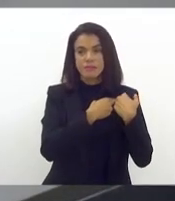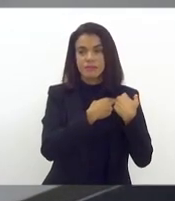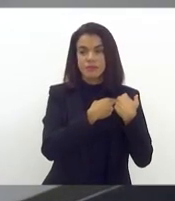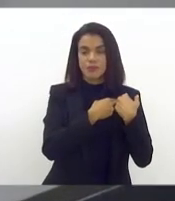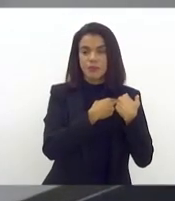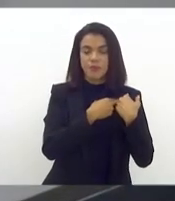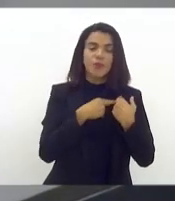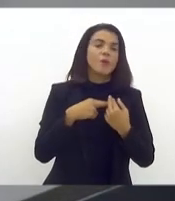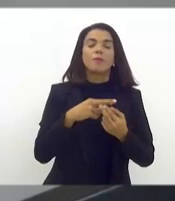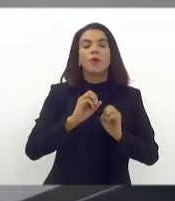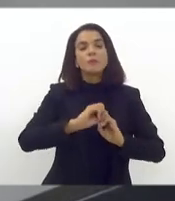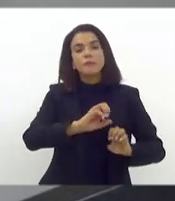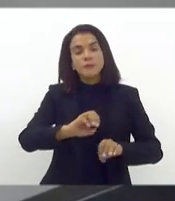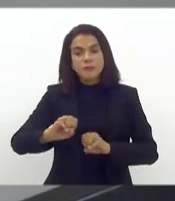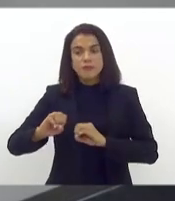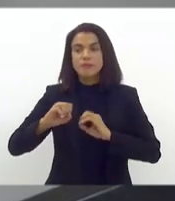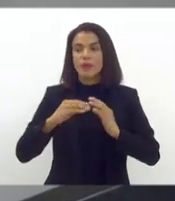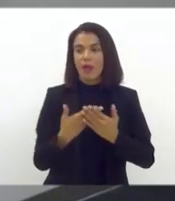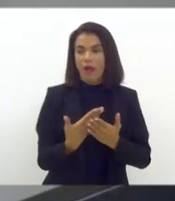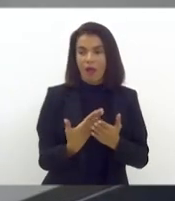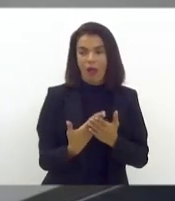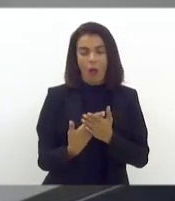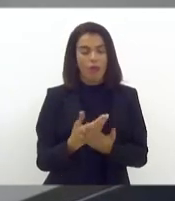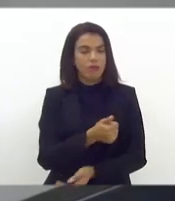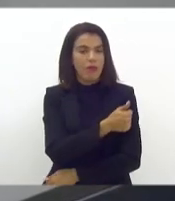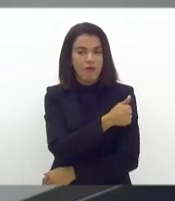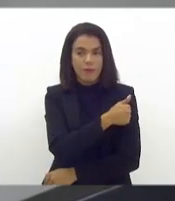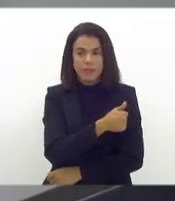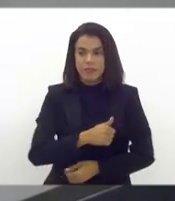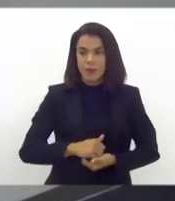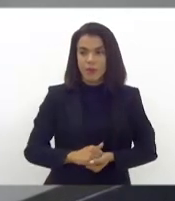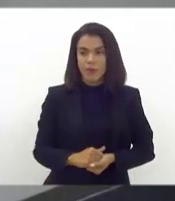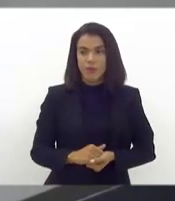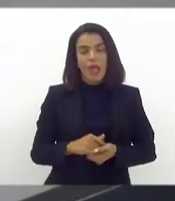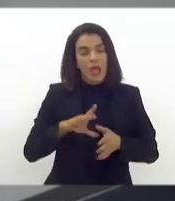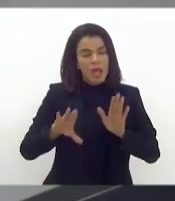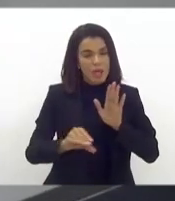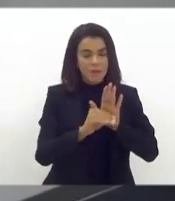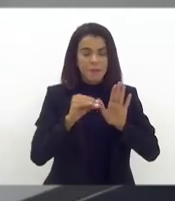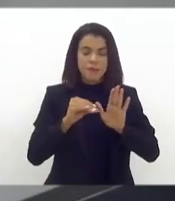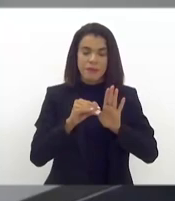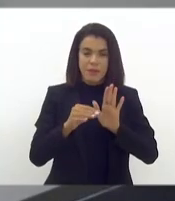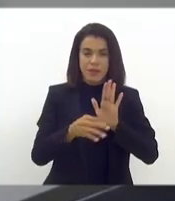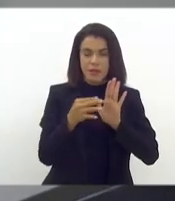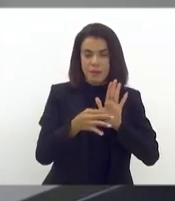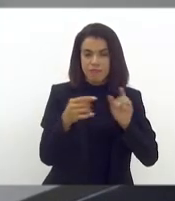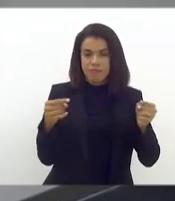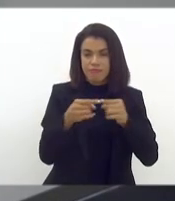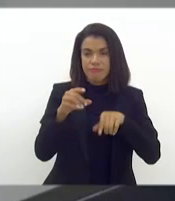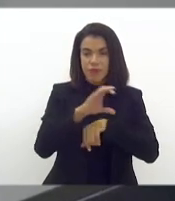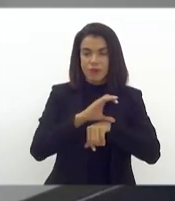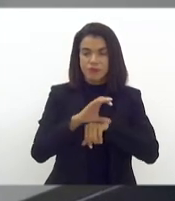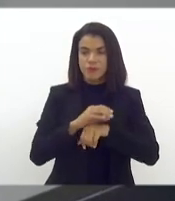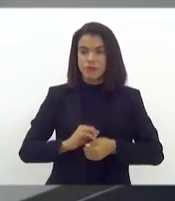responsabilizarão por ministrar as respectivas aulas de alfabetização. Essa é a emenda do parecer pela constitucionalidade com